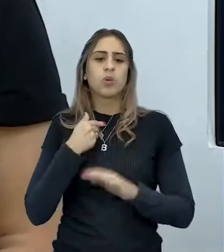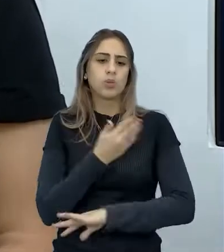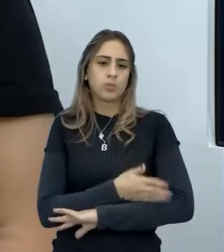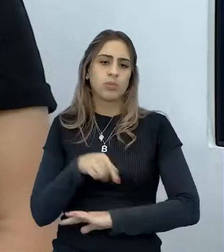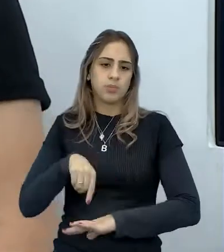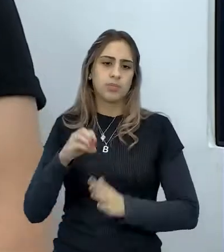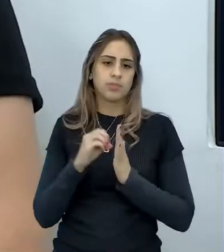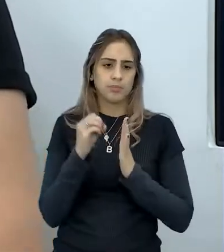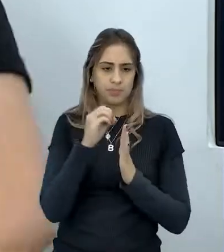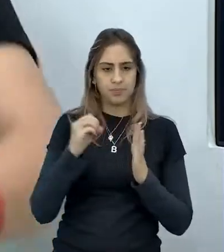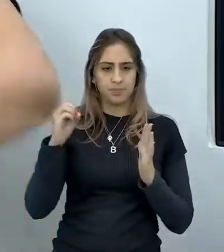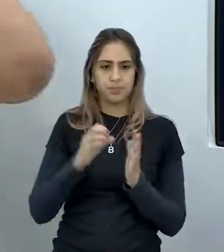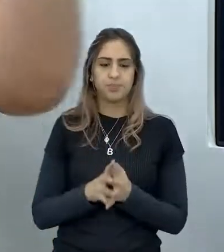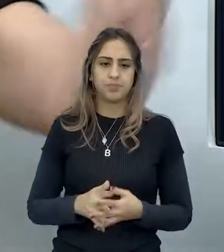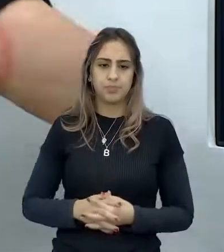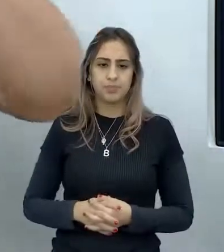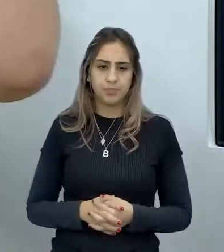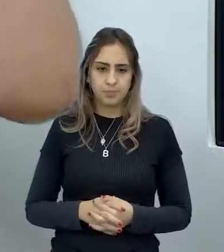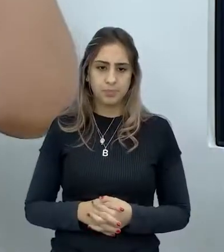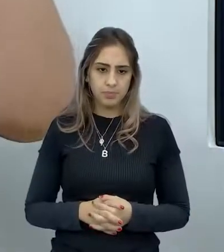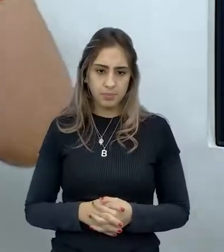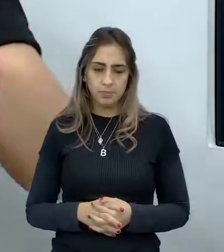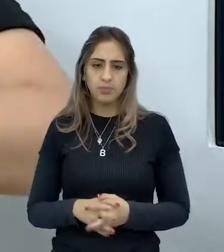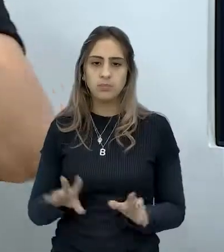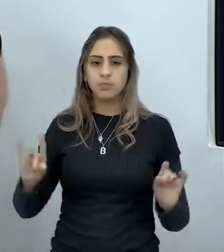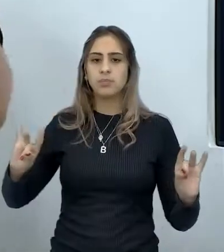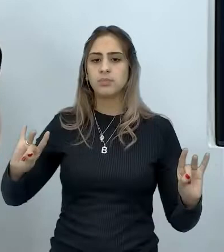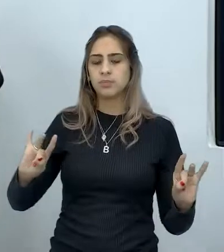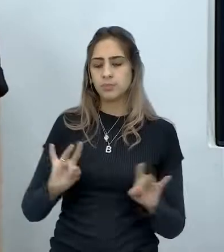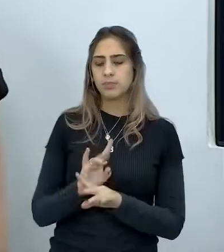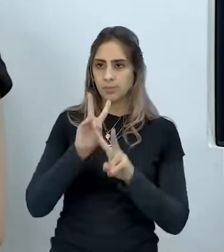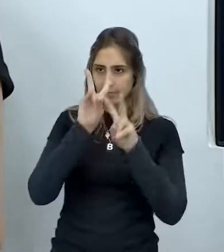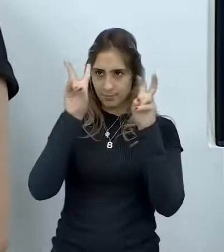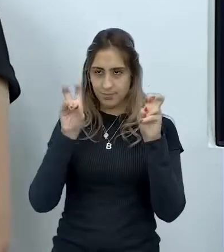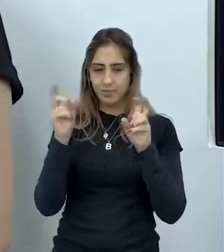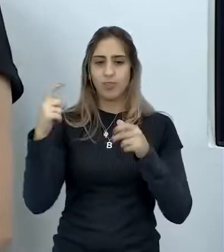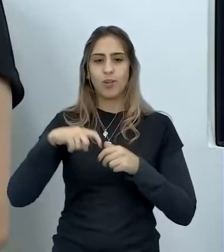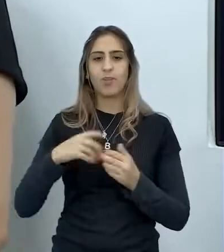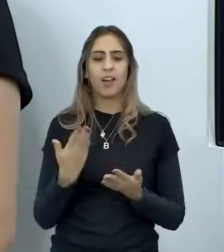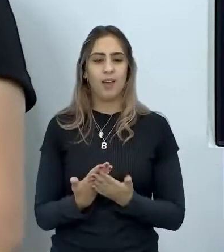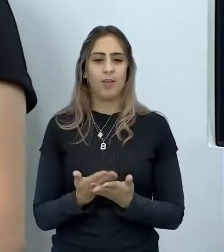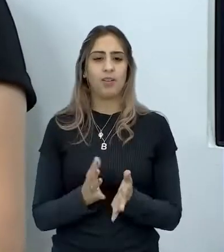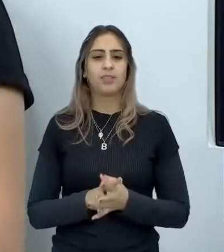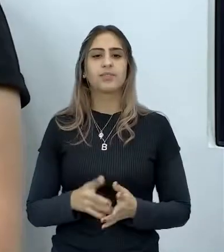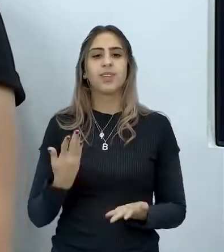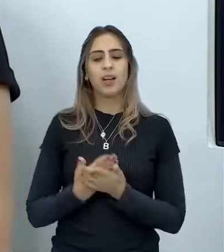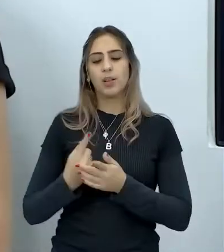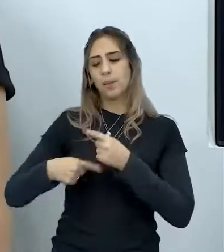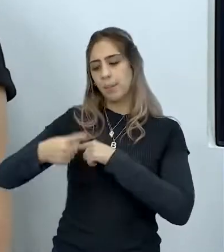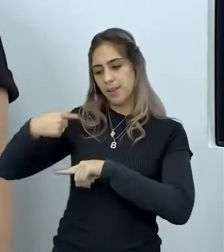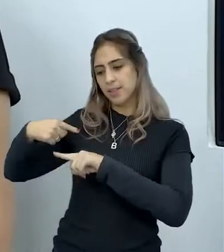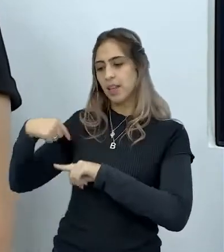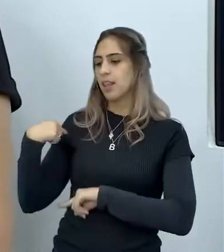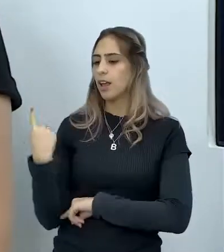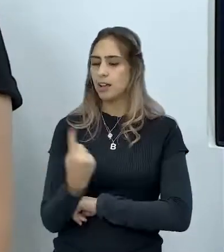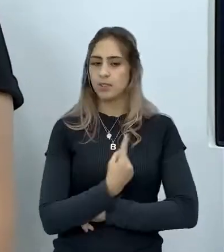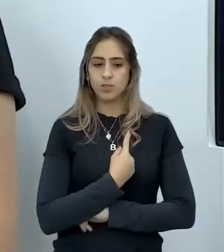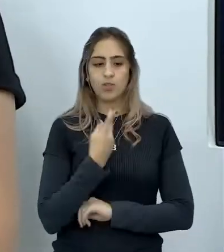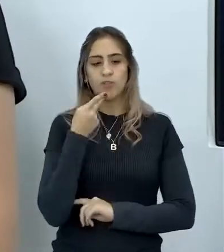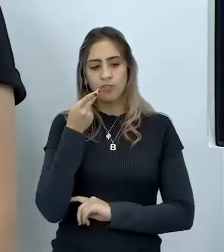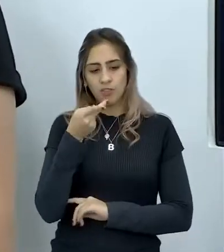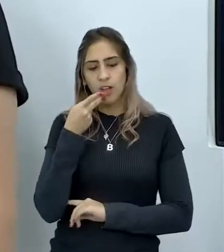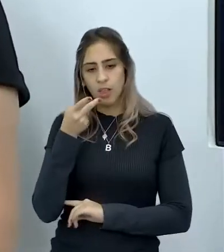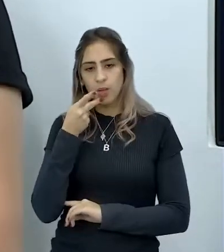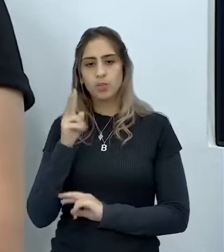no CMSP. Fechando aspas, vamos voltar para a nossa aula. Na aula passada, a gente